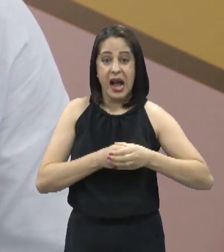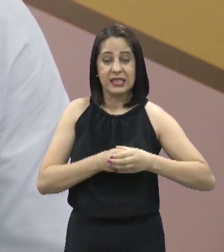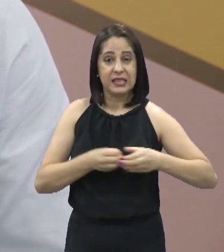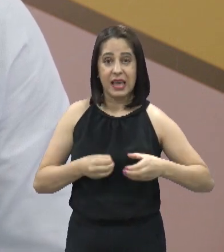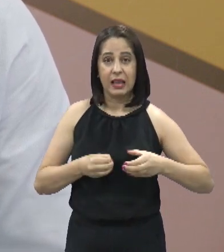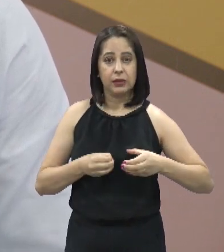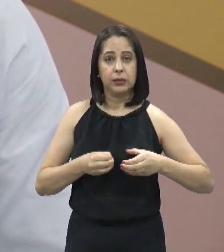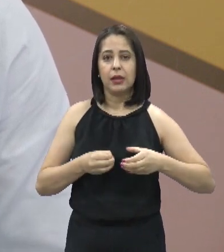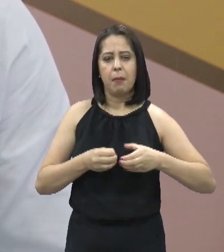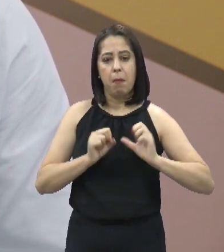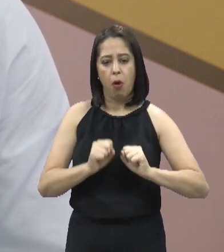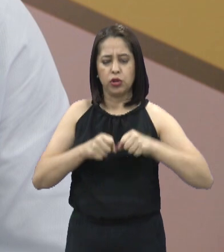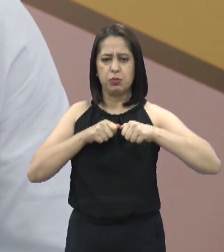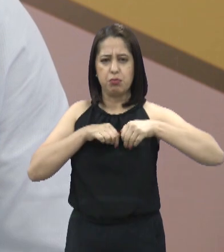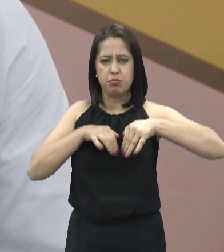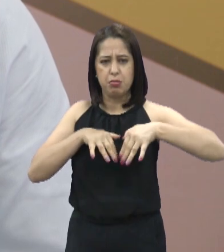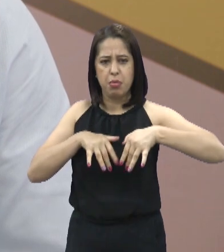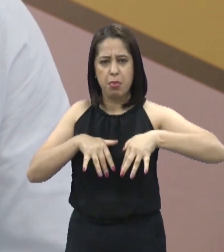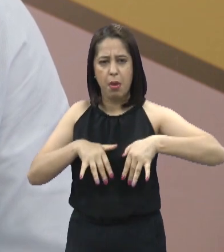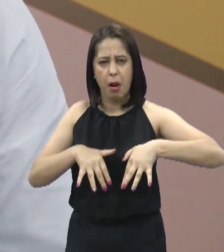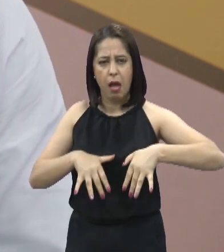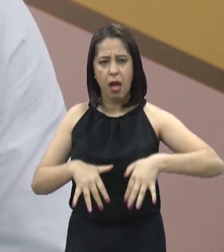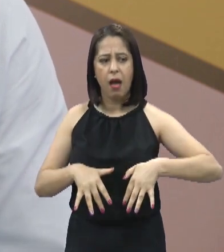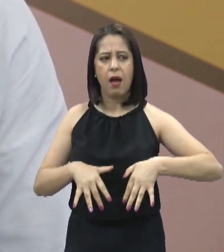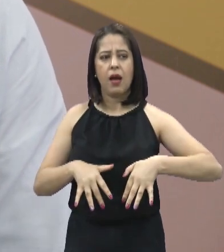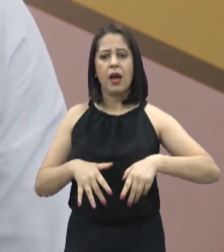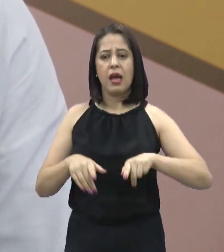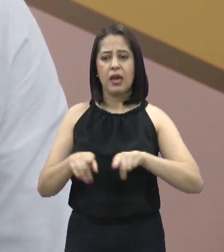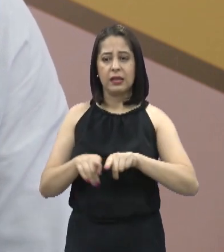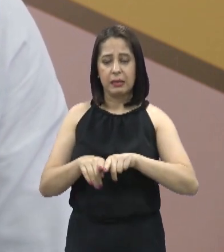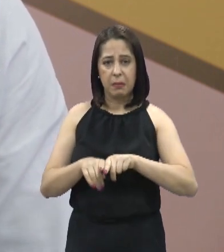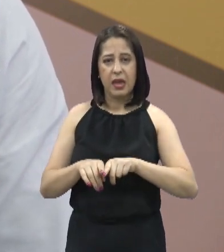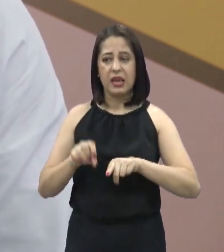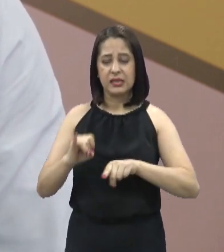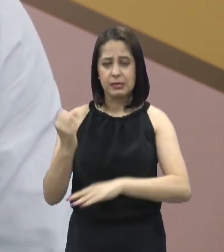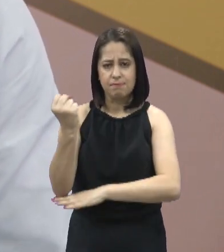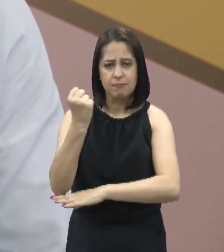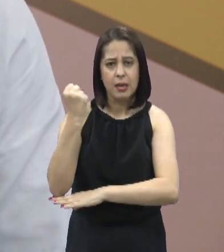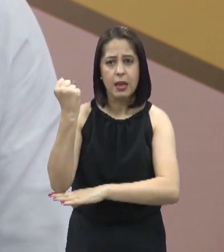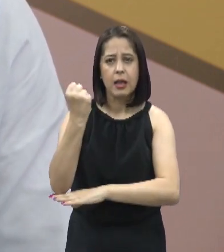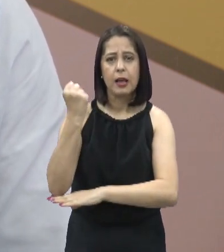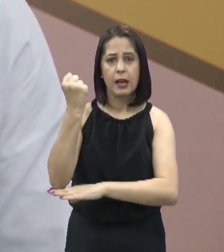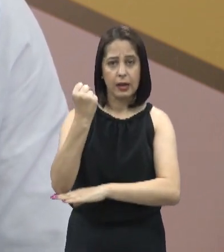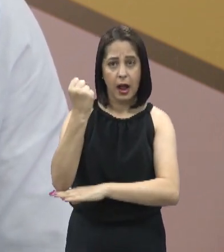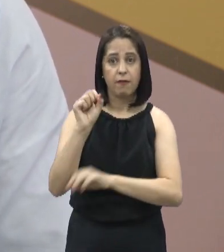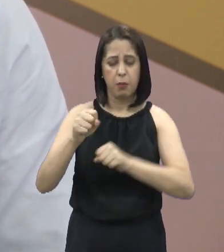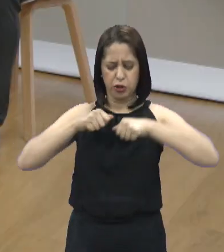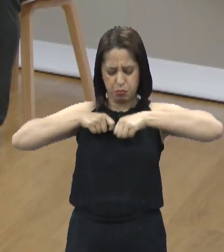podem crescer, podem proliferar e, em casos mais avançados, podem ir para outros lugares do